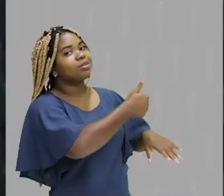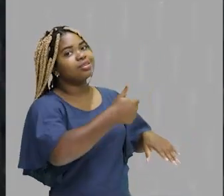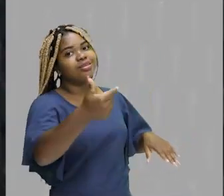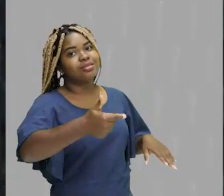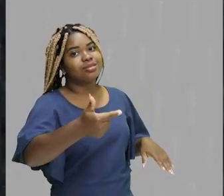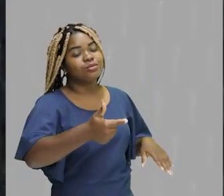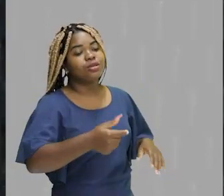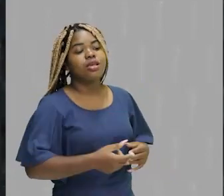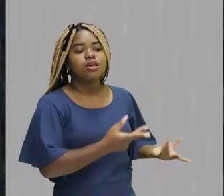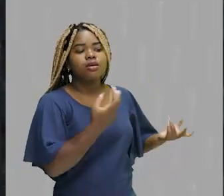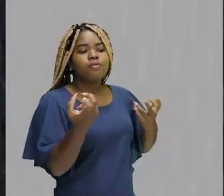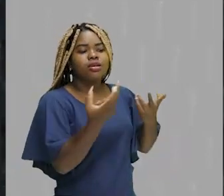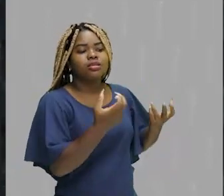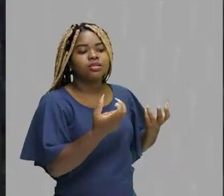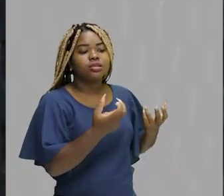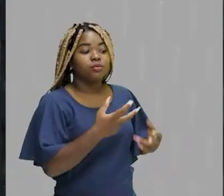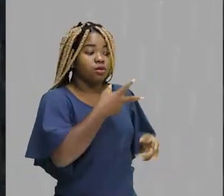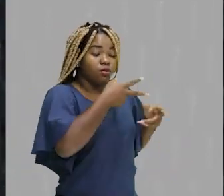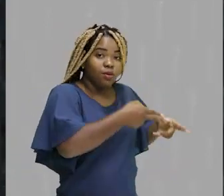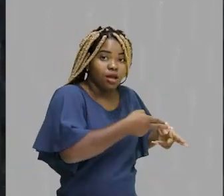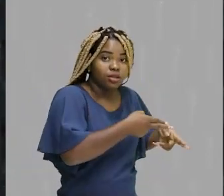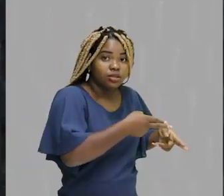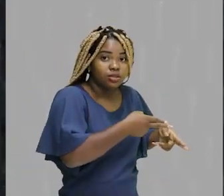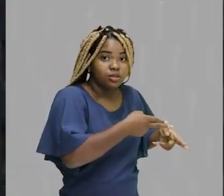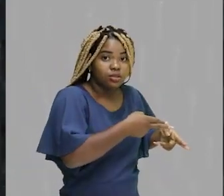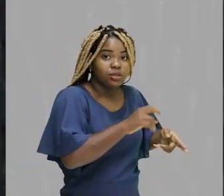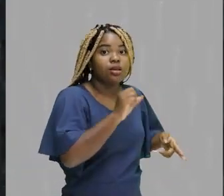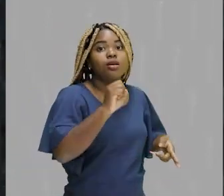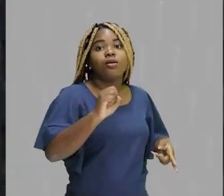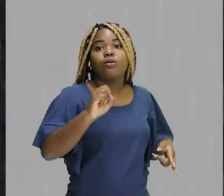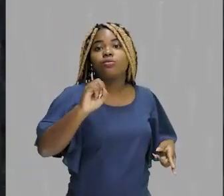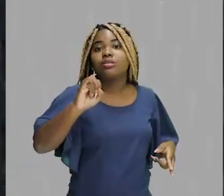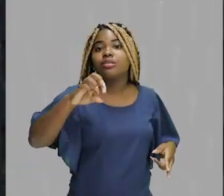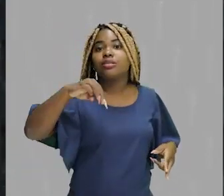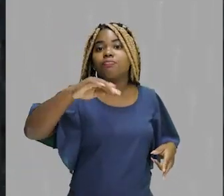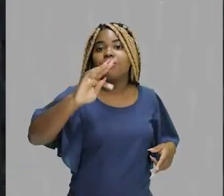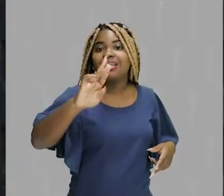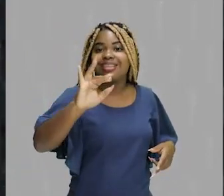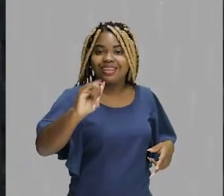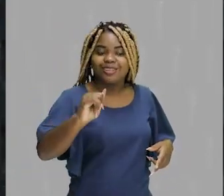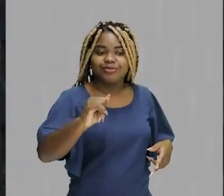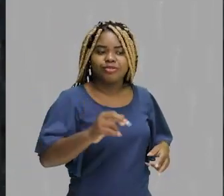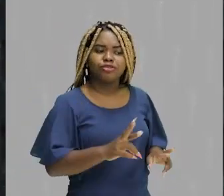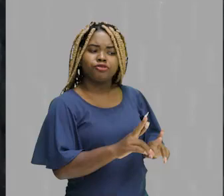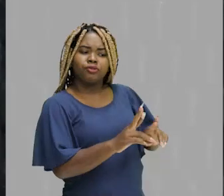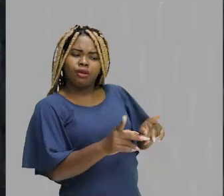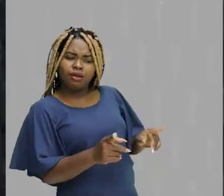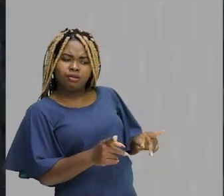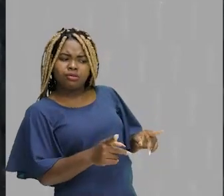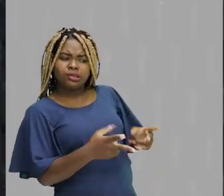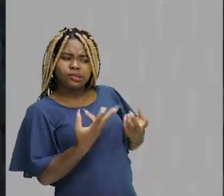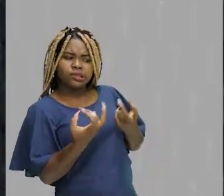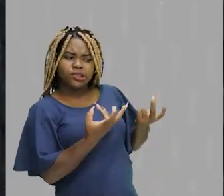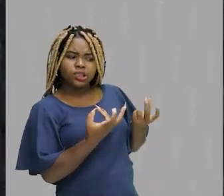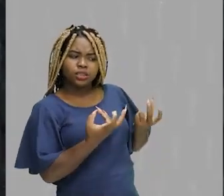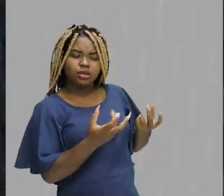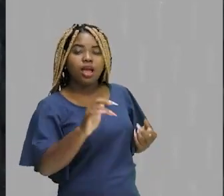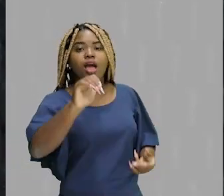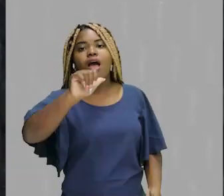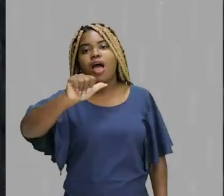ou diferentes. Se forem iguais, quer dizer que a substância ela é simétrica. Se as partes forem